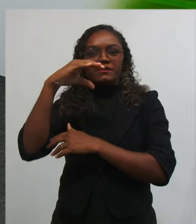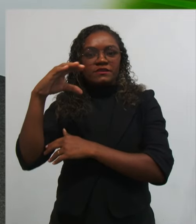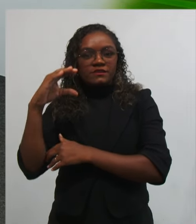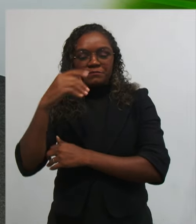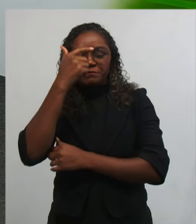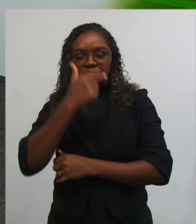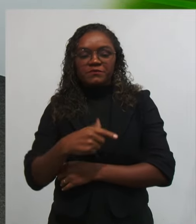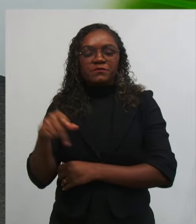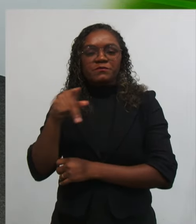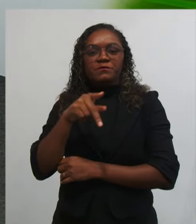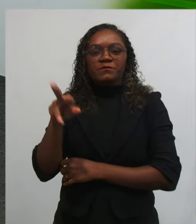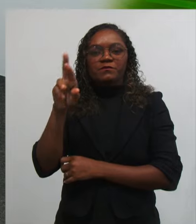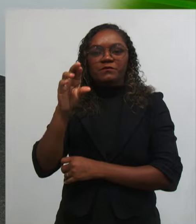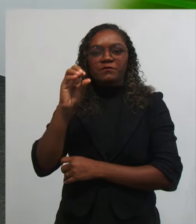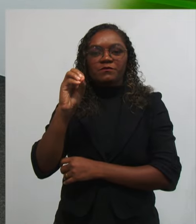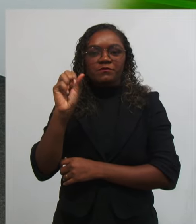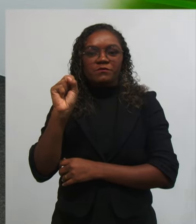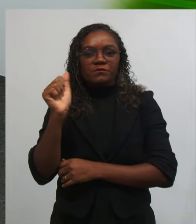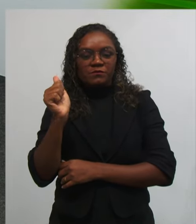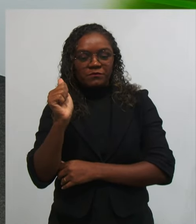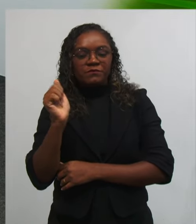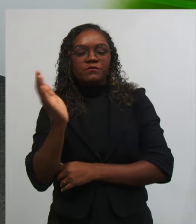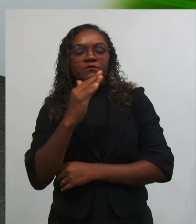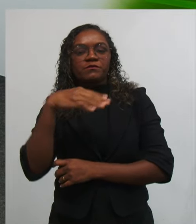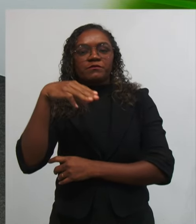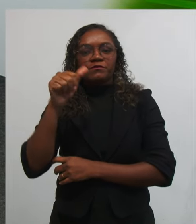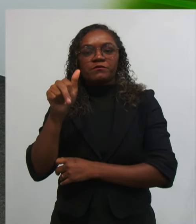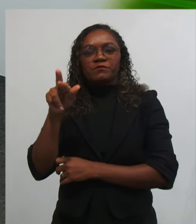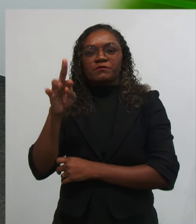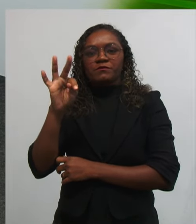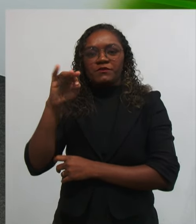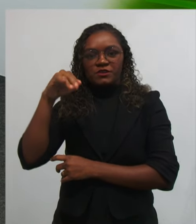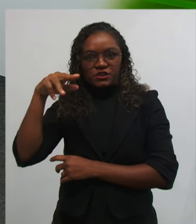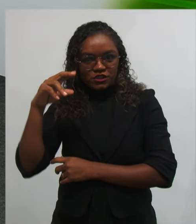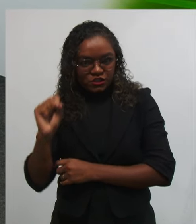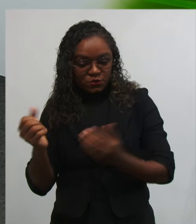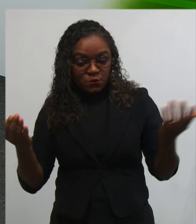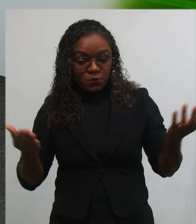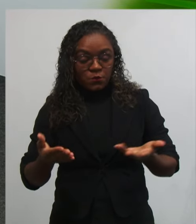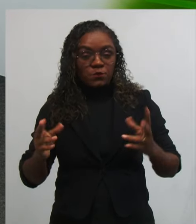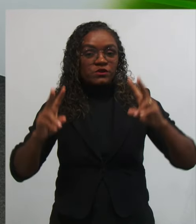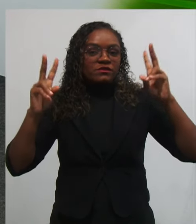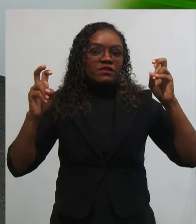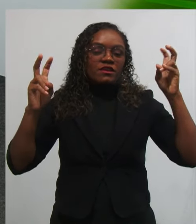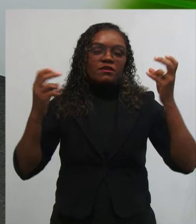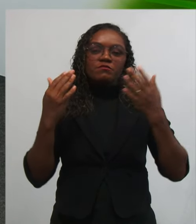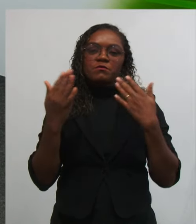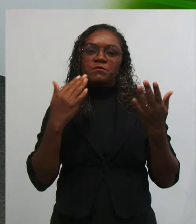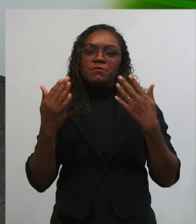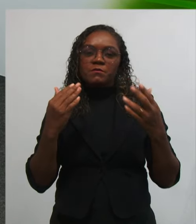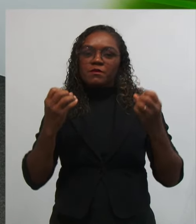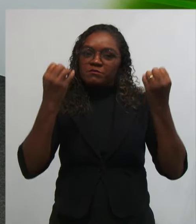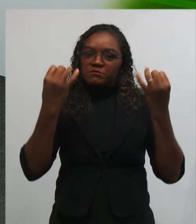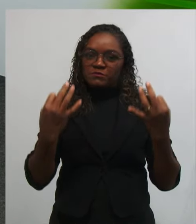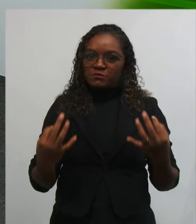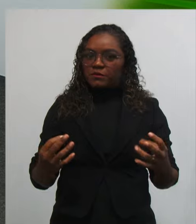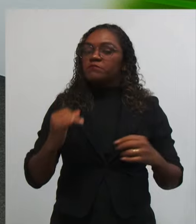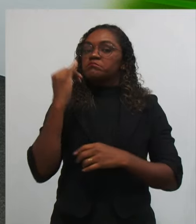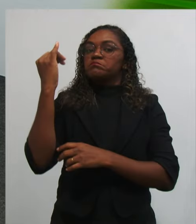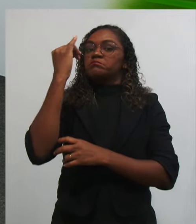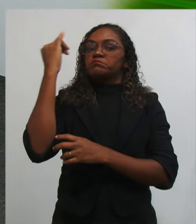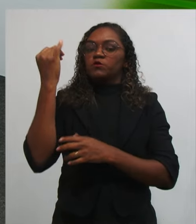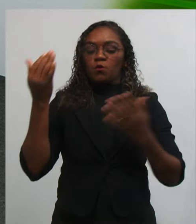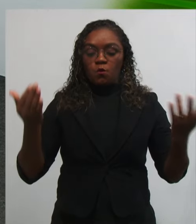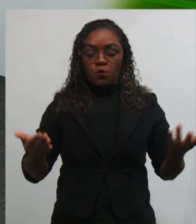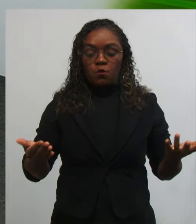Martins e estou aqui para conversar com você sobre este tema tão importante no ambiente em que eu